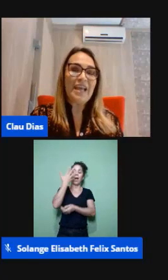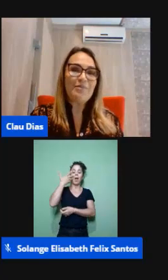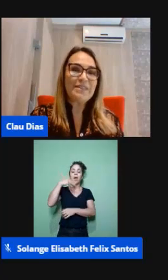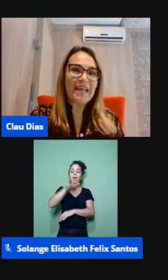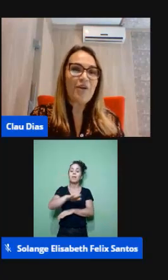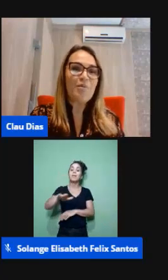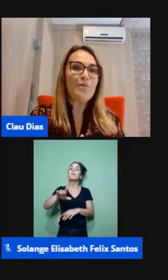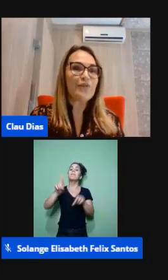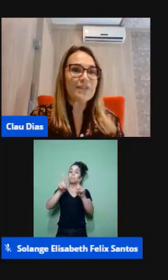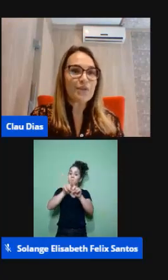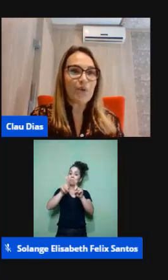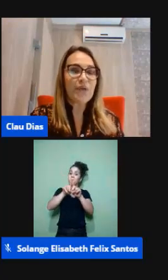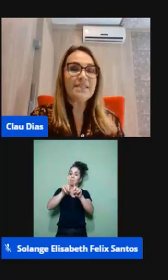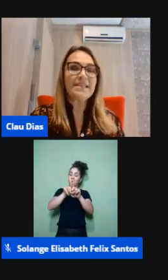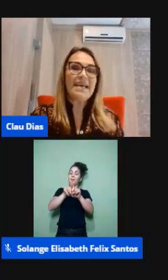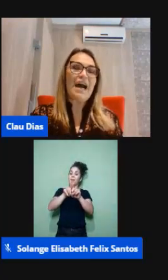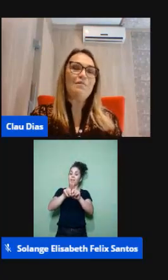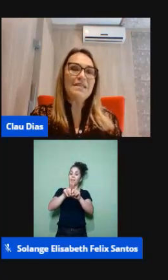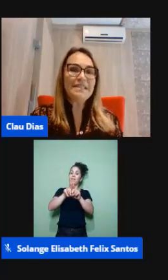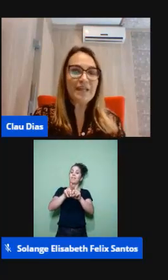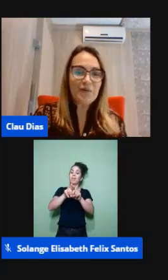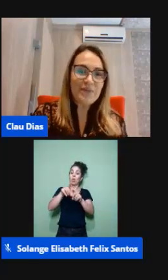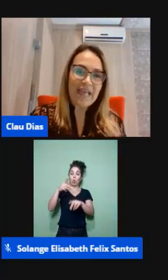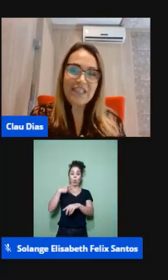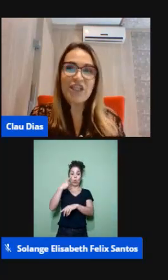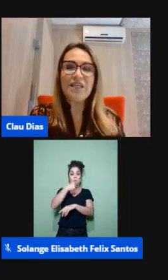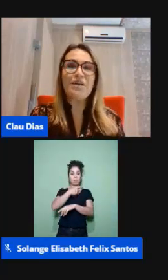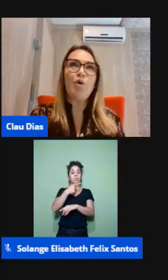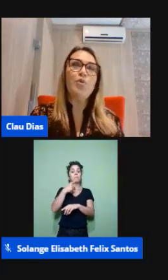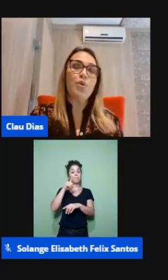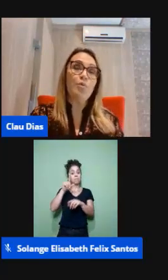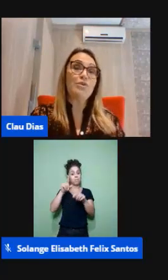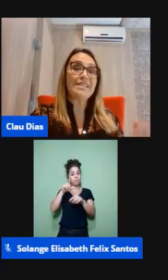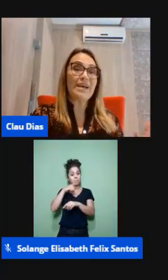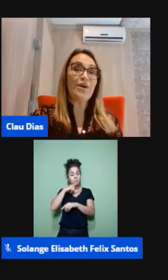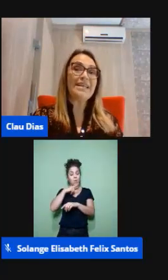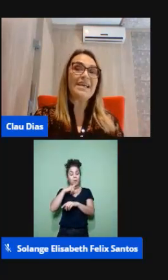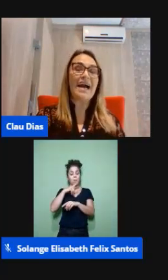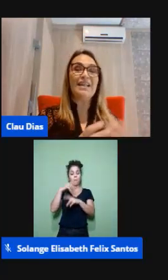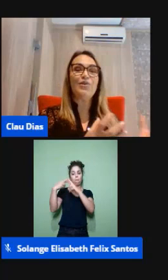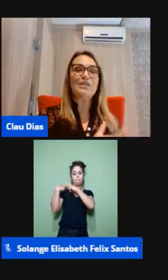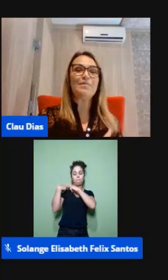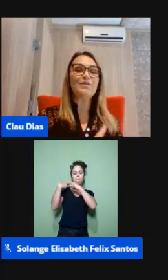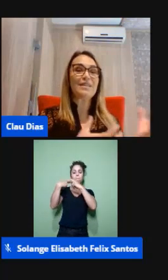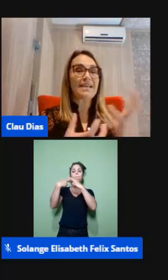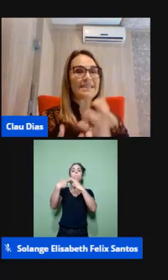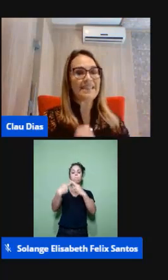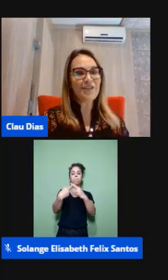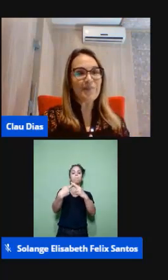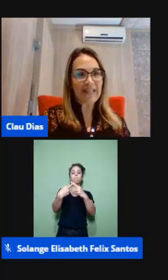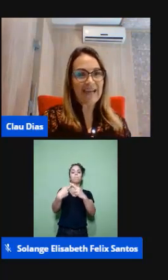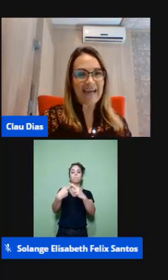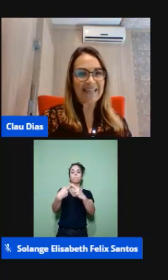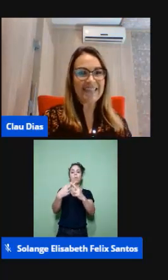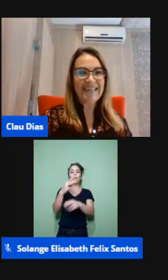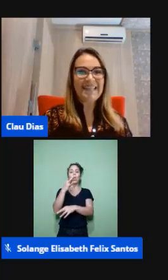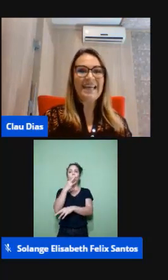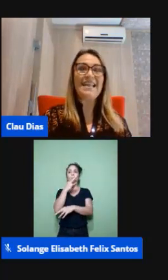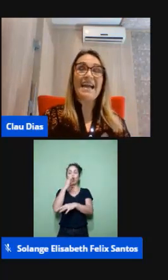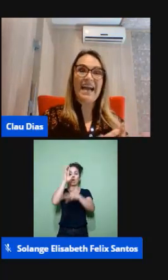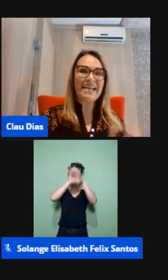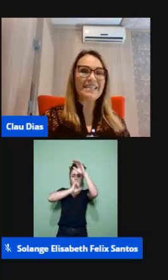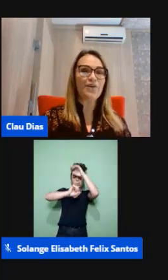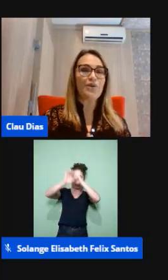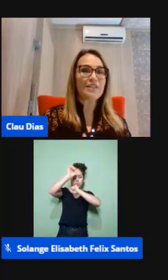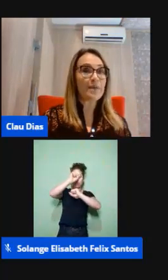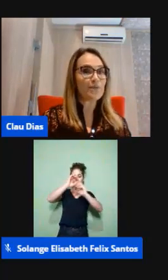nós temos, né, como professores, a missão, né, de, como eu disse agorinha, aquele conhecimento trazido pela casa, né,